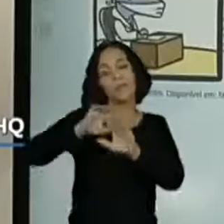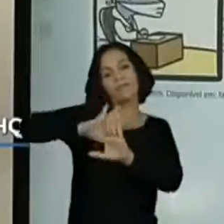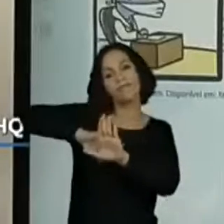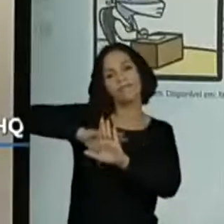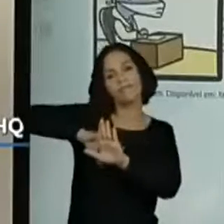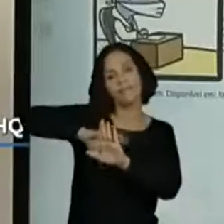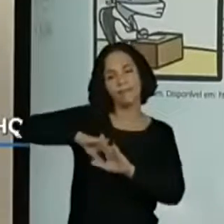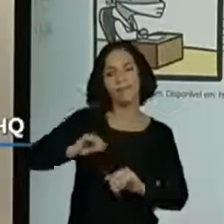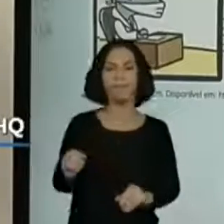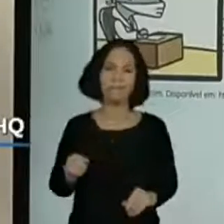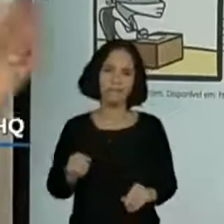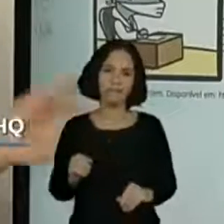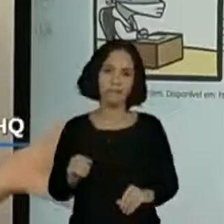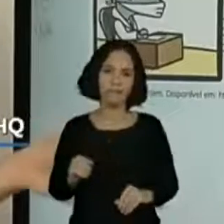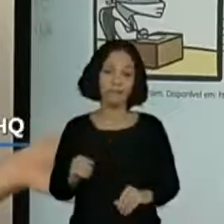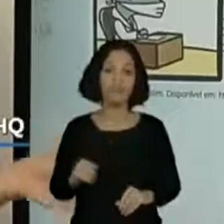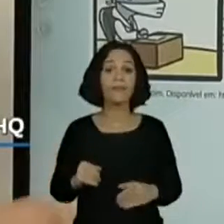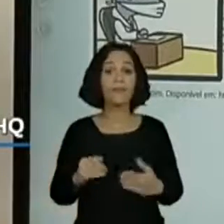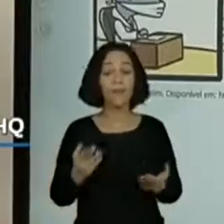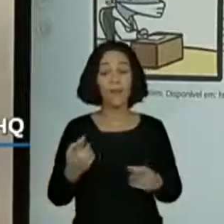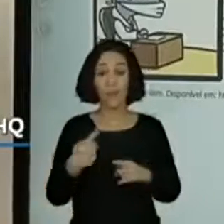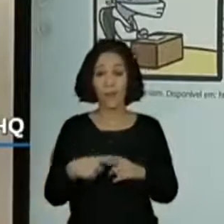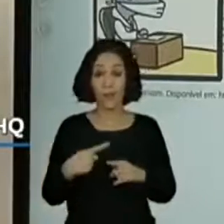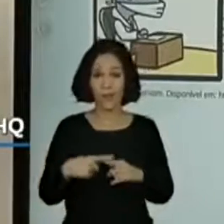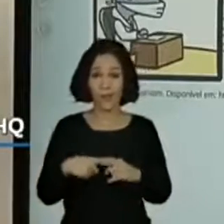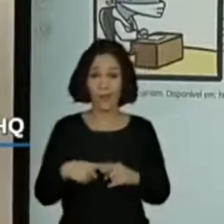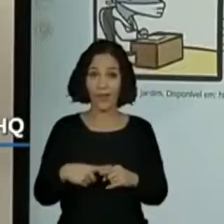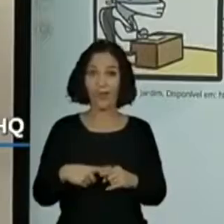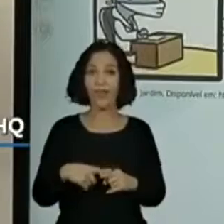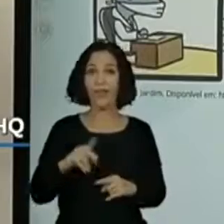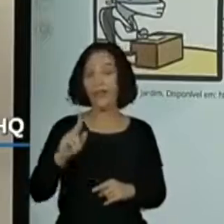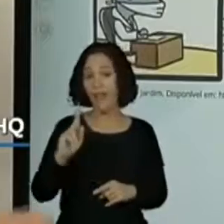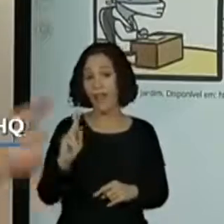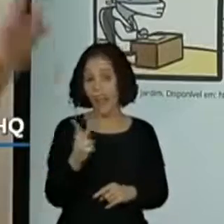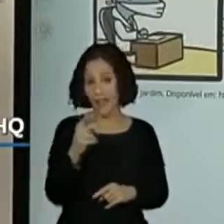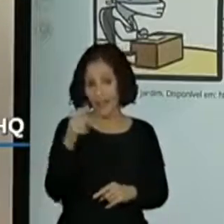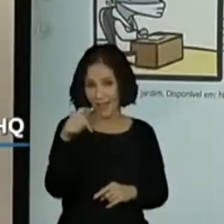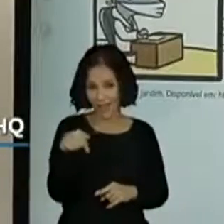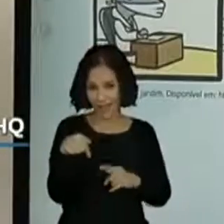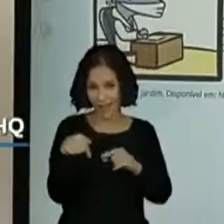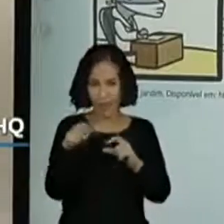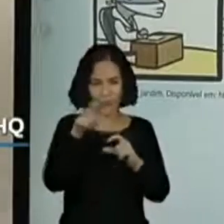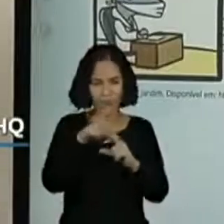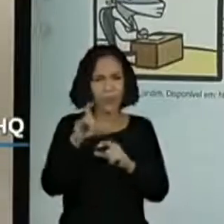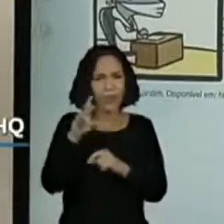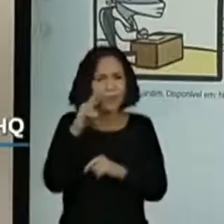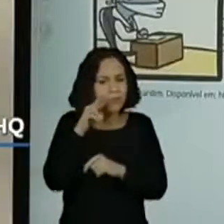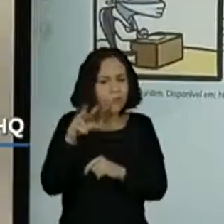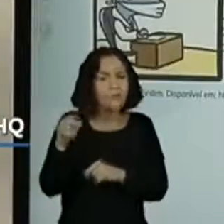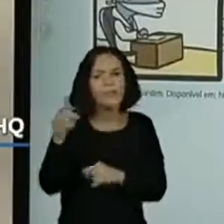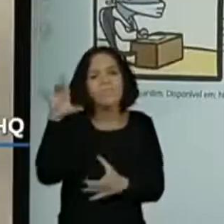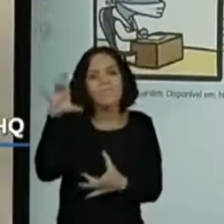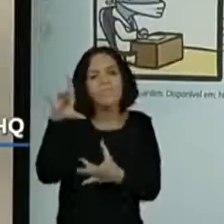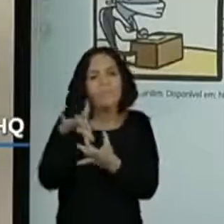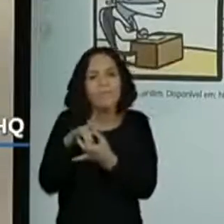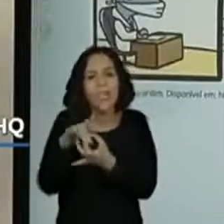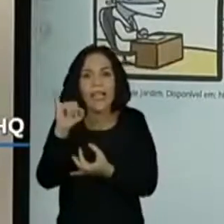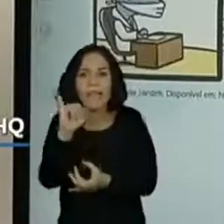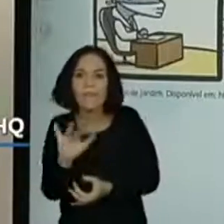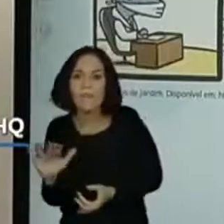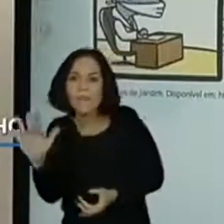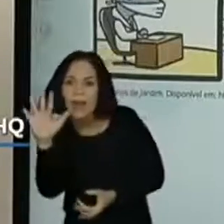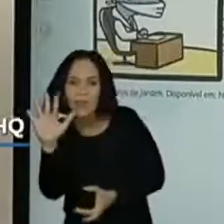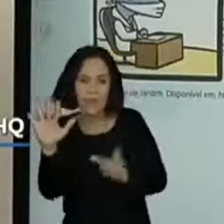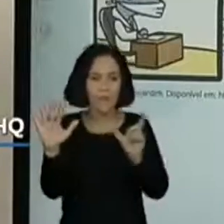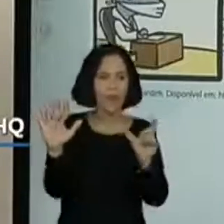em quadrinhos, se você só lê, não, precisa, você, né, precisa associar e junto com a